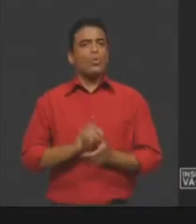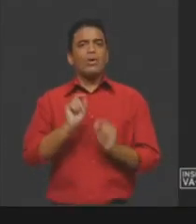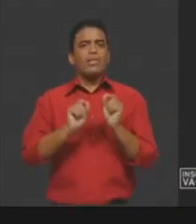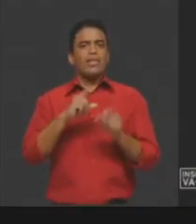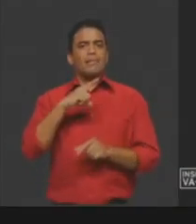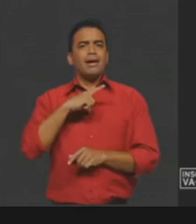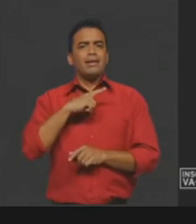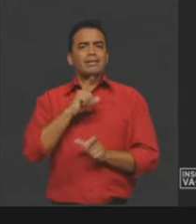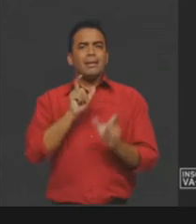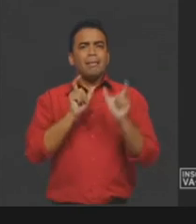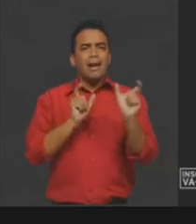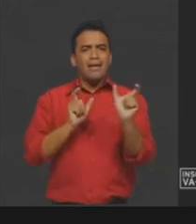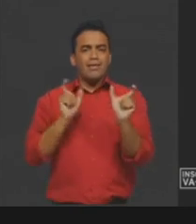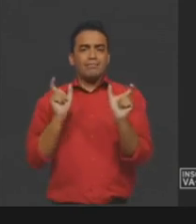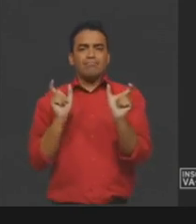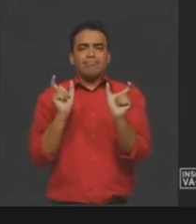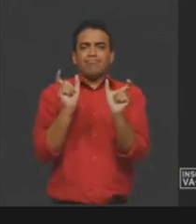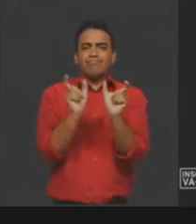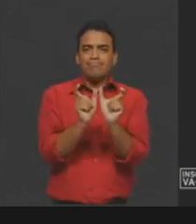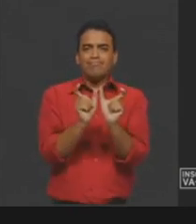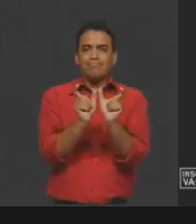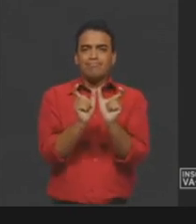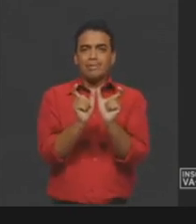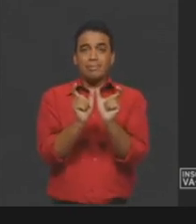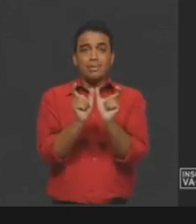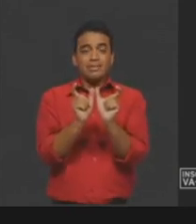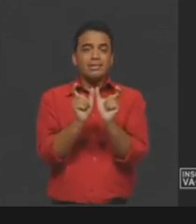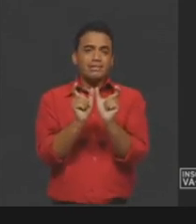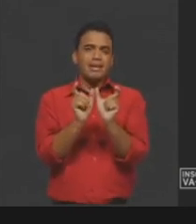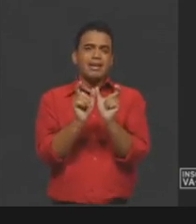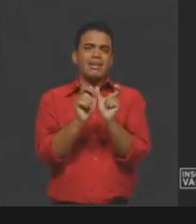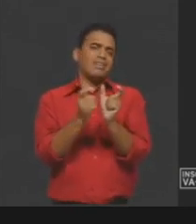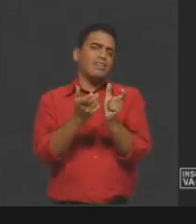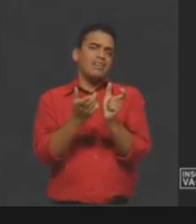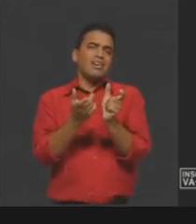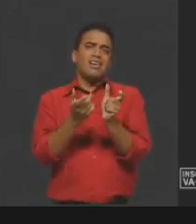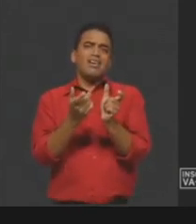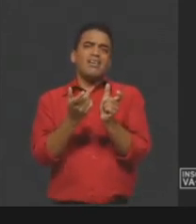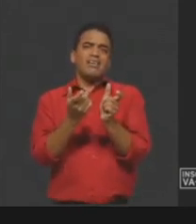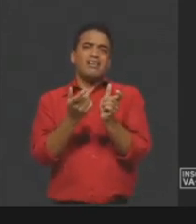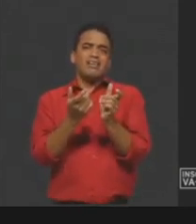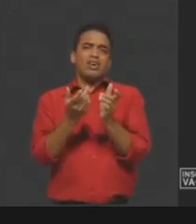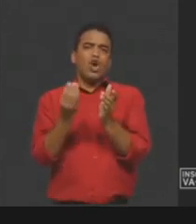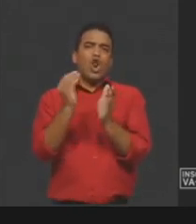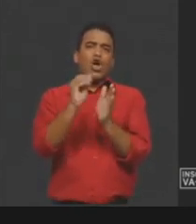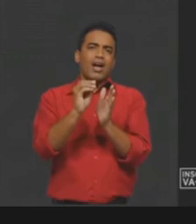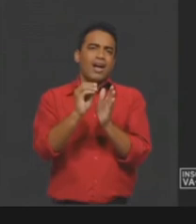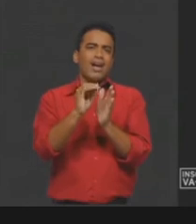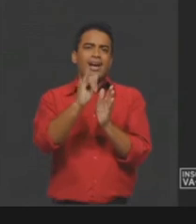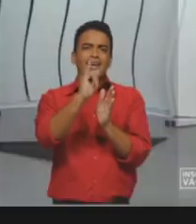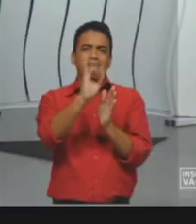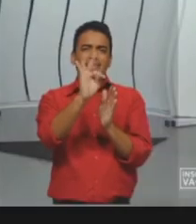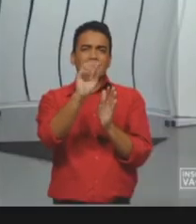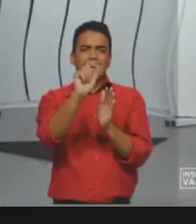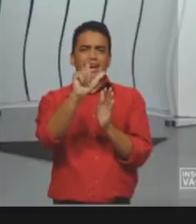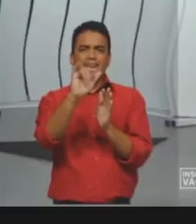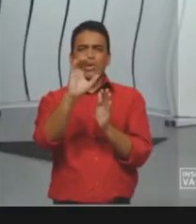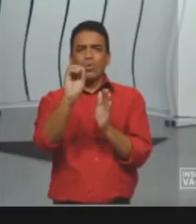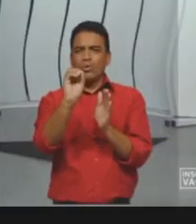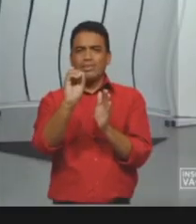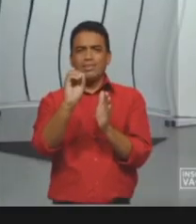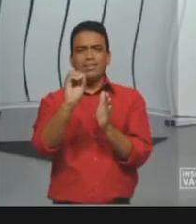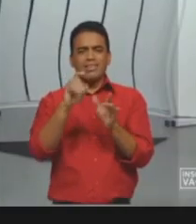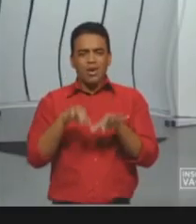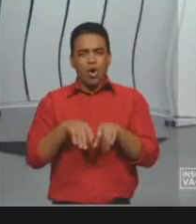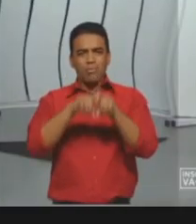2 palavras têm que estar em itálico ou negrito. Itálico é essa letra meio curvadinha, assim, meio de lado, assim, ó, quando